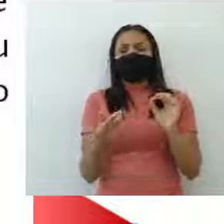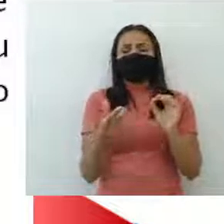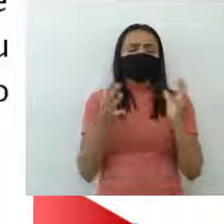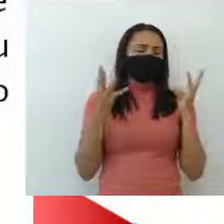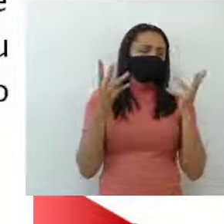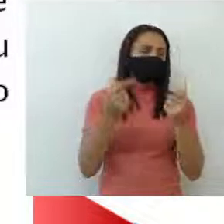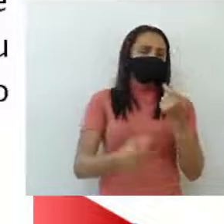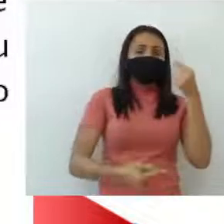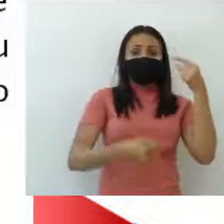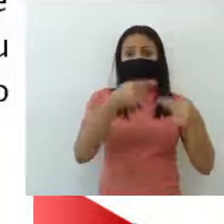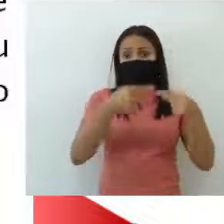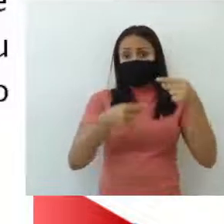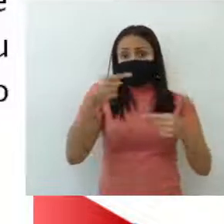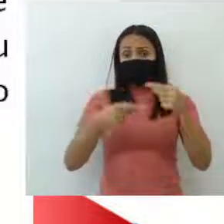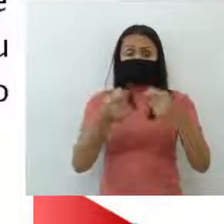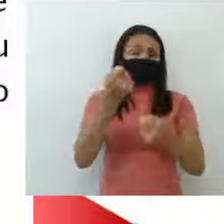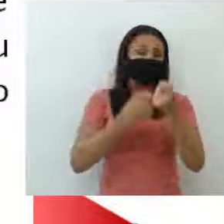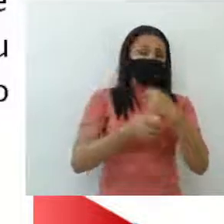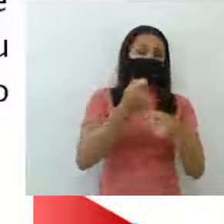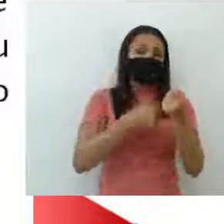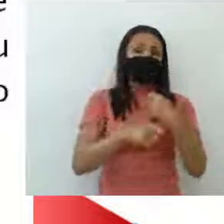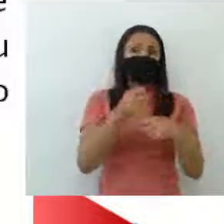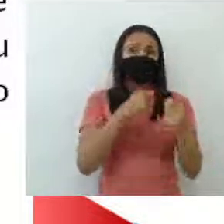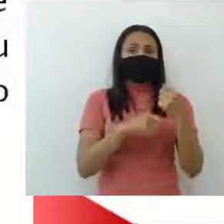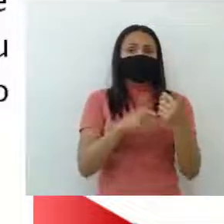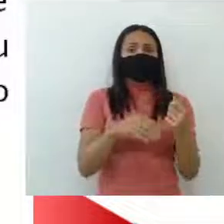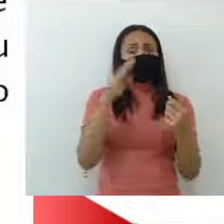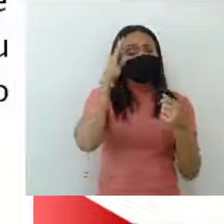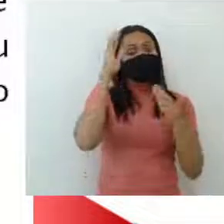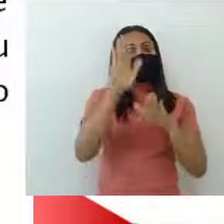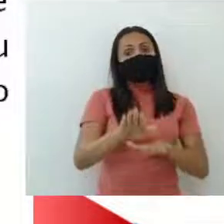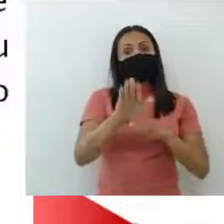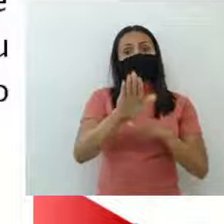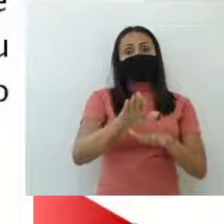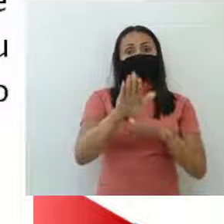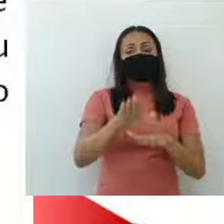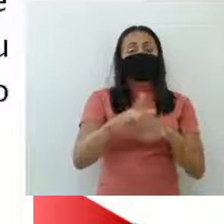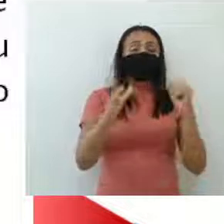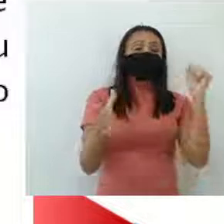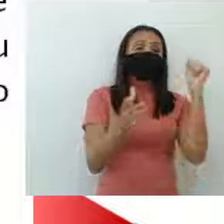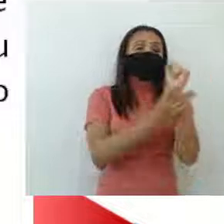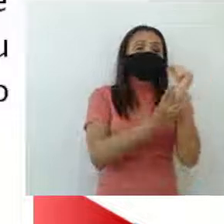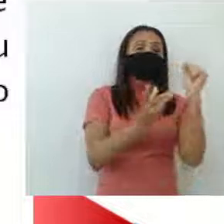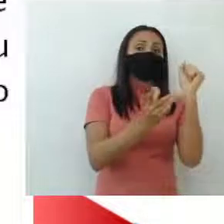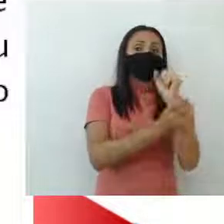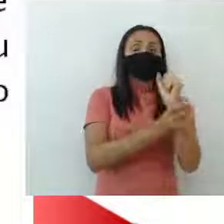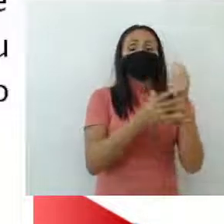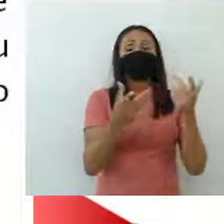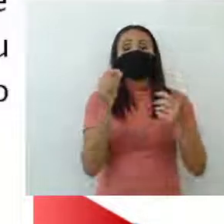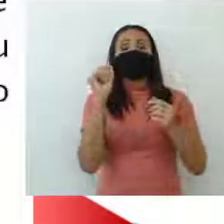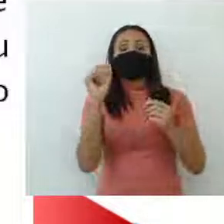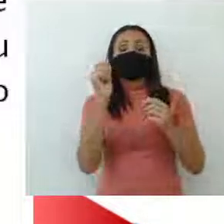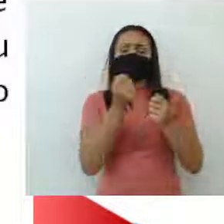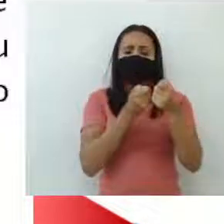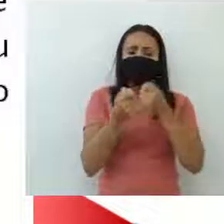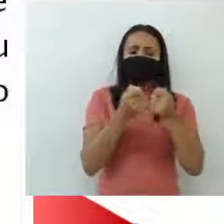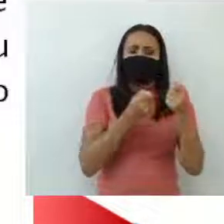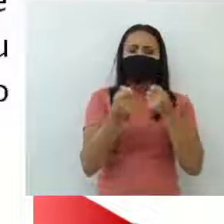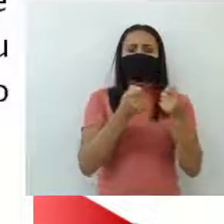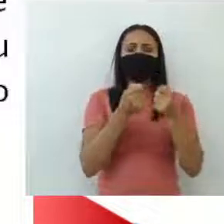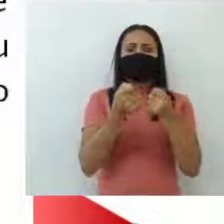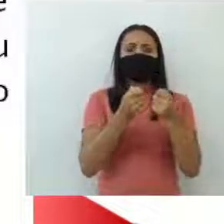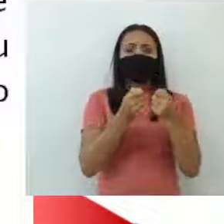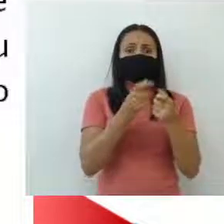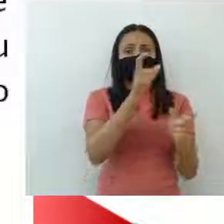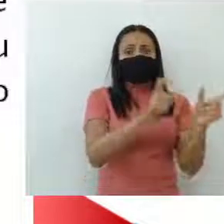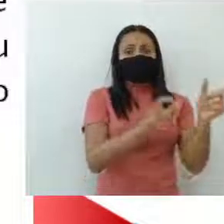né, econômico e militar, que lhes garantiu o quê? O controle sobre os